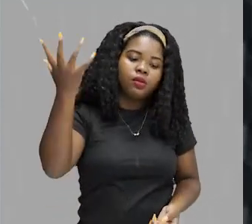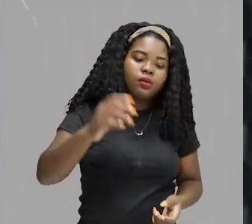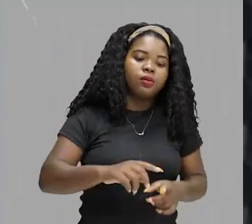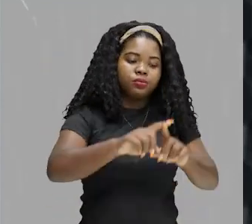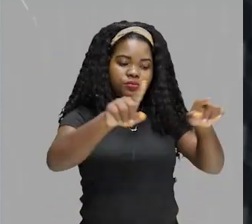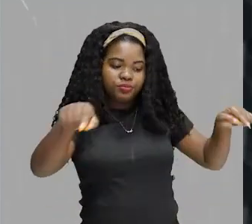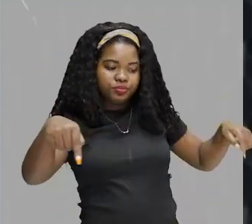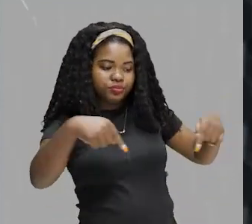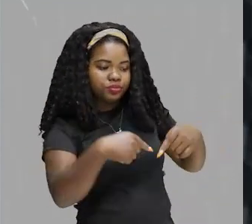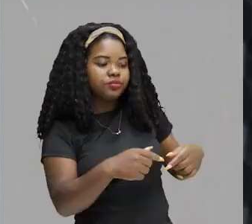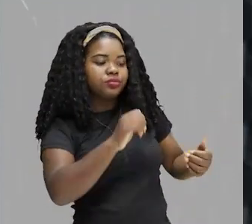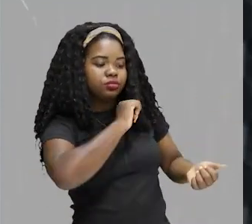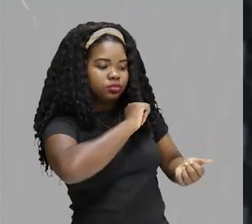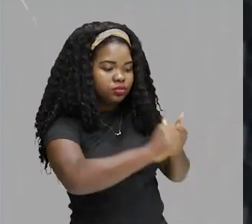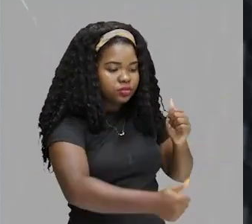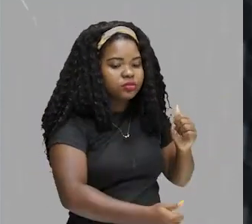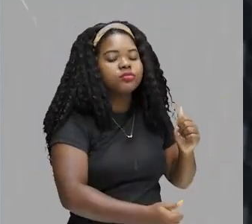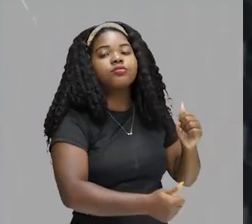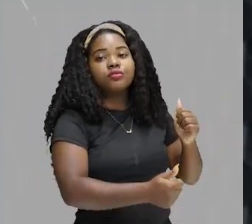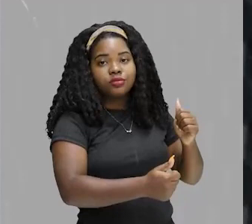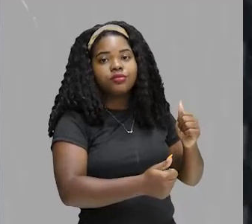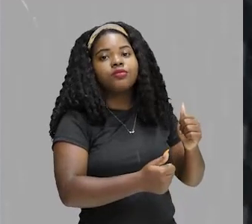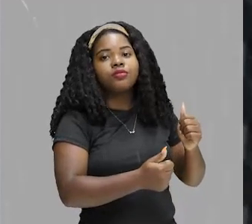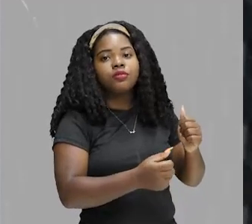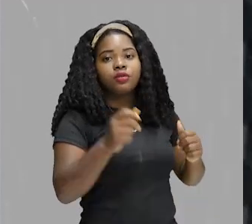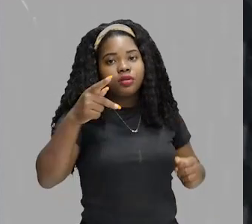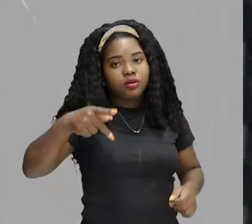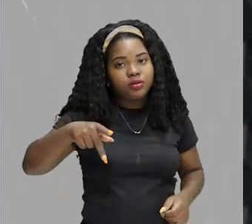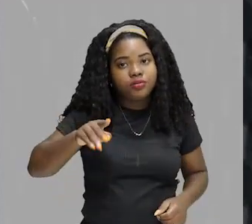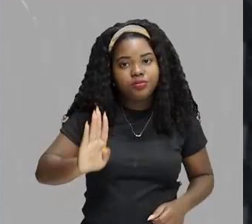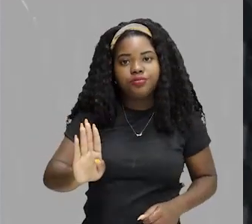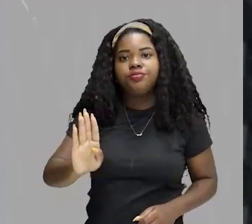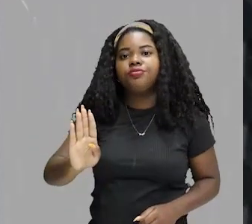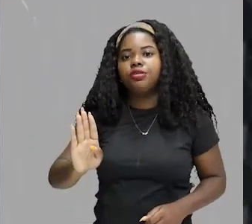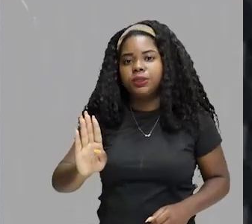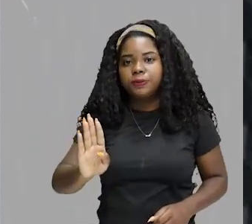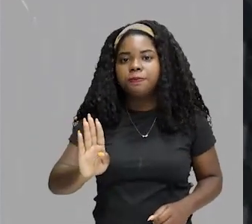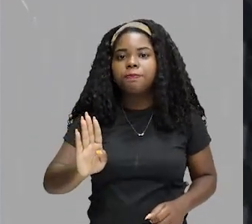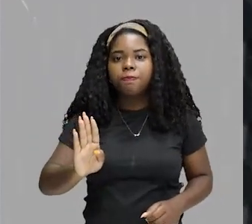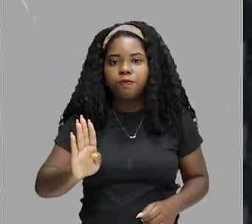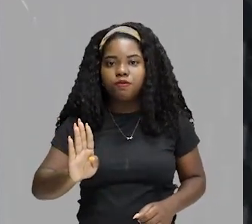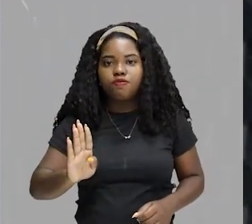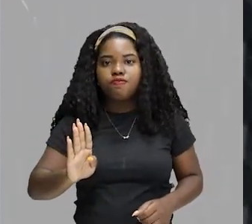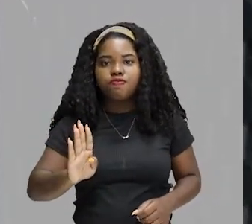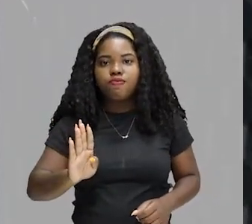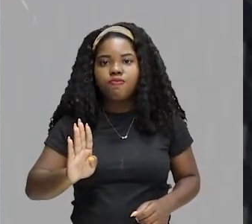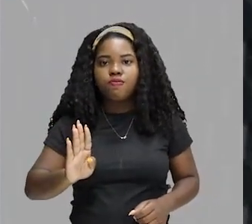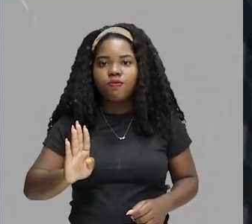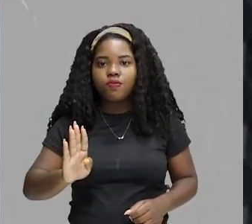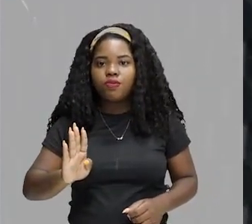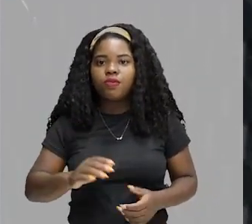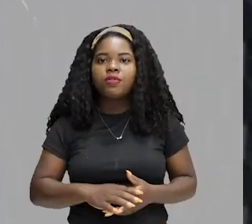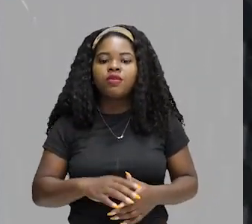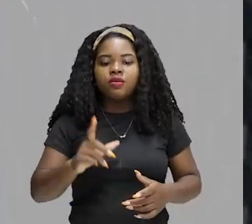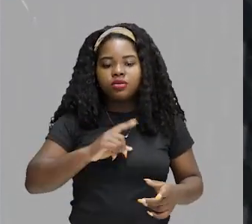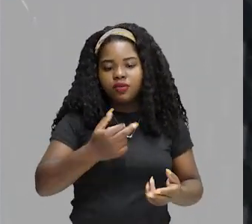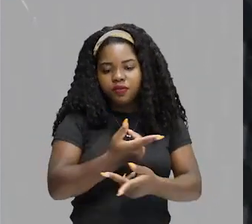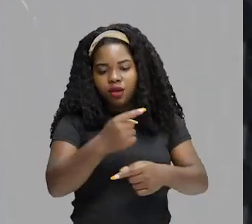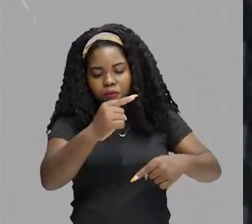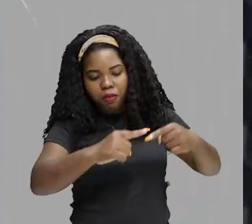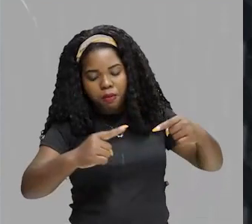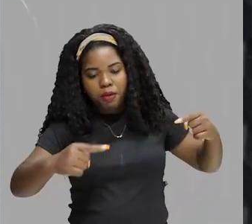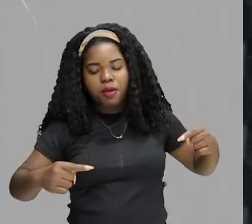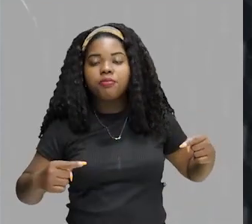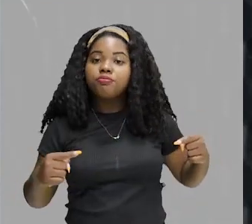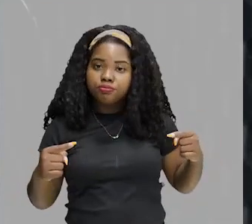quadra poliesportiva, que ela seja pública, que ela entregue ali bonitinha, com aro, com as traves,